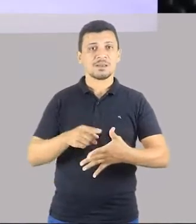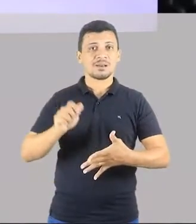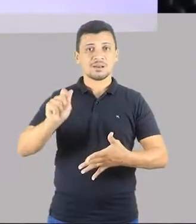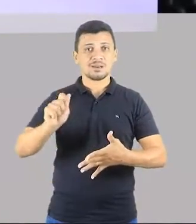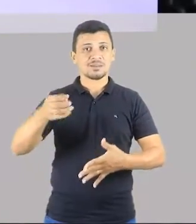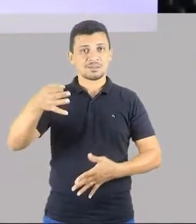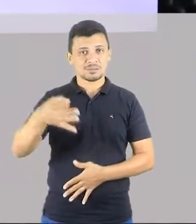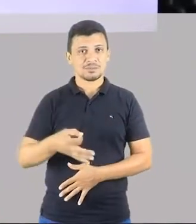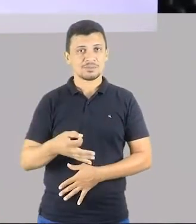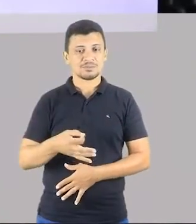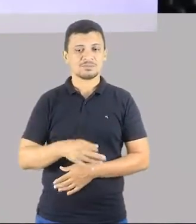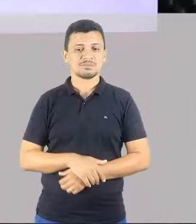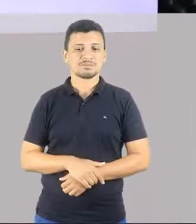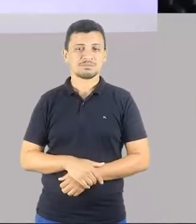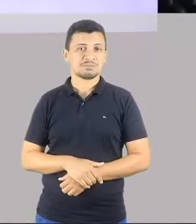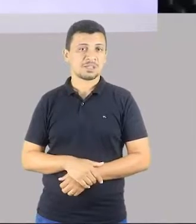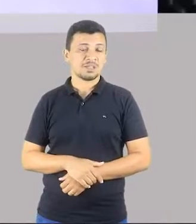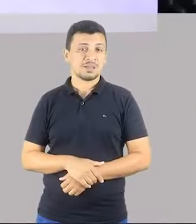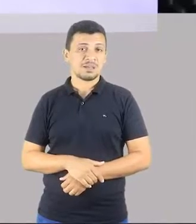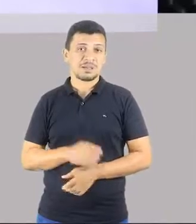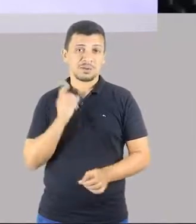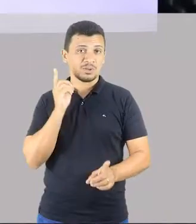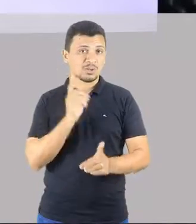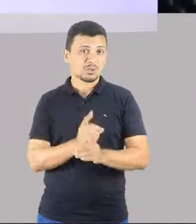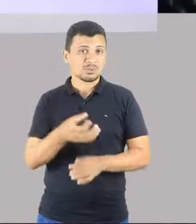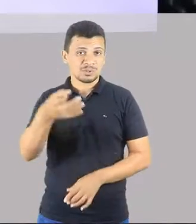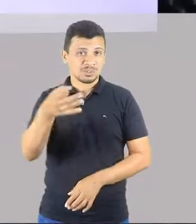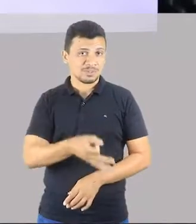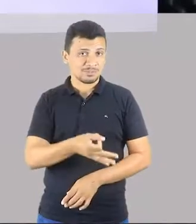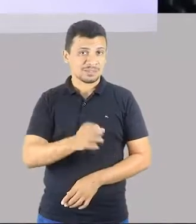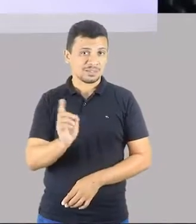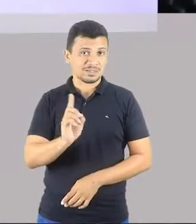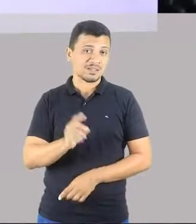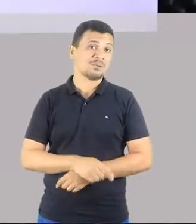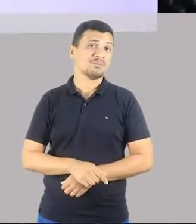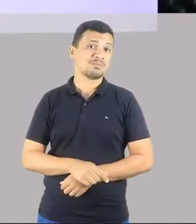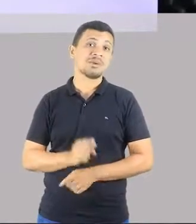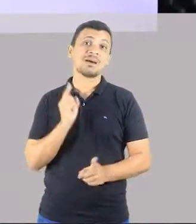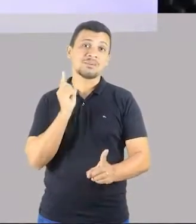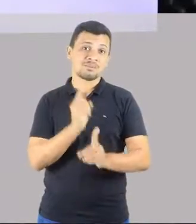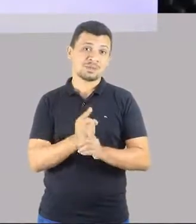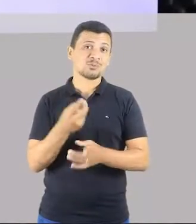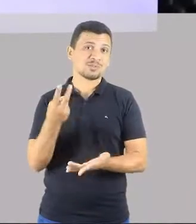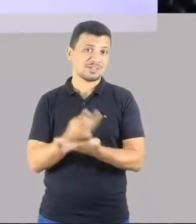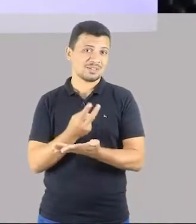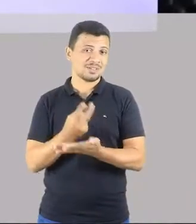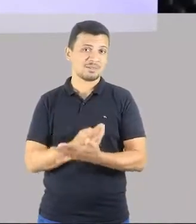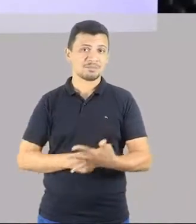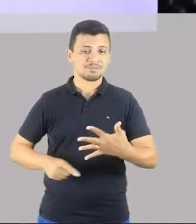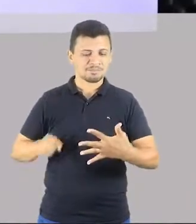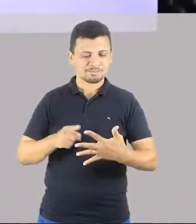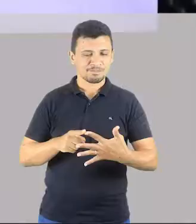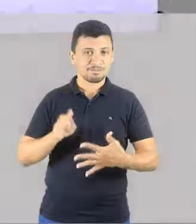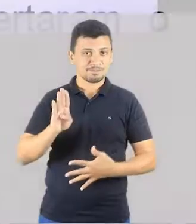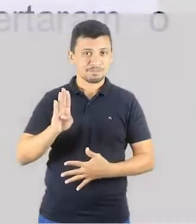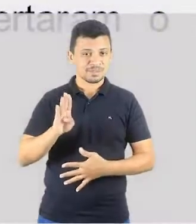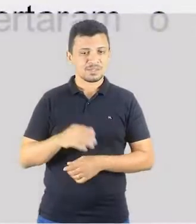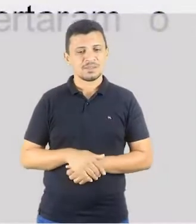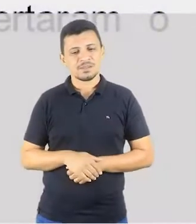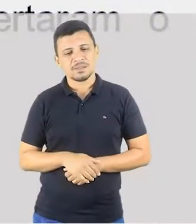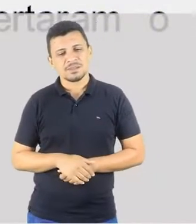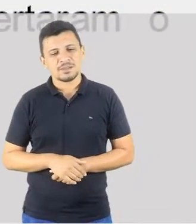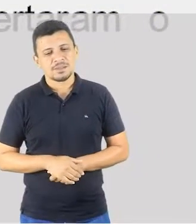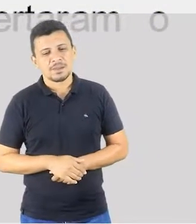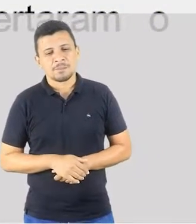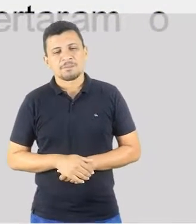está correta, só que ele não está pedindo a correta, ele está pedindo a que está em desacordo. Então vamos para a letra B. A letra B ele diz